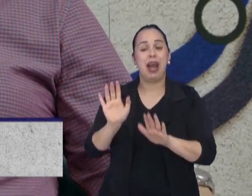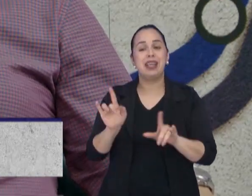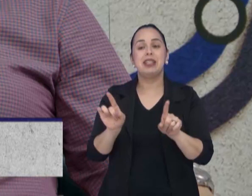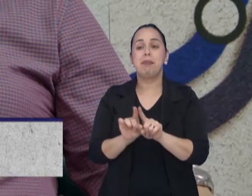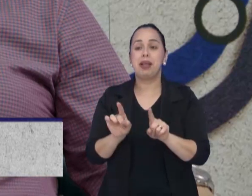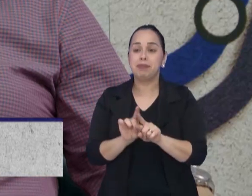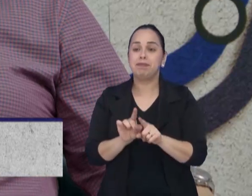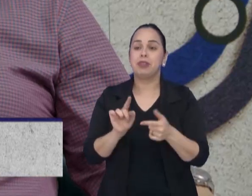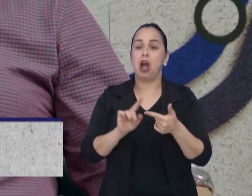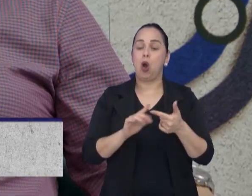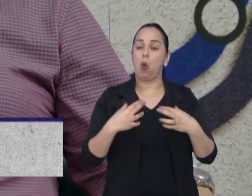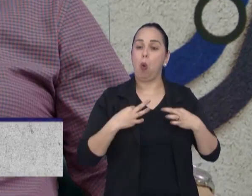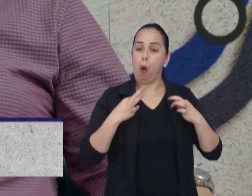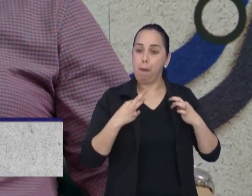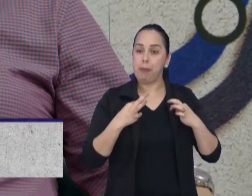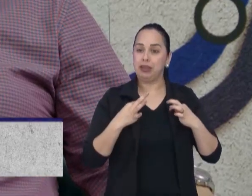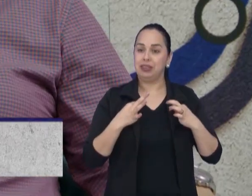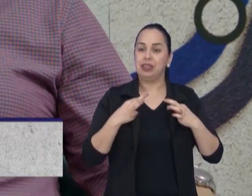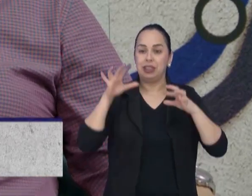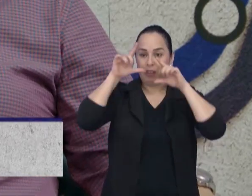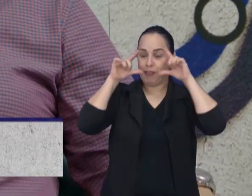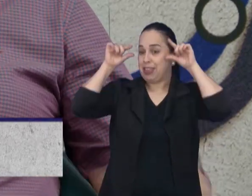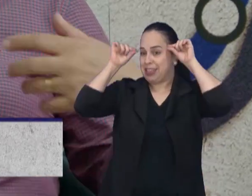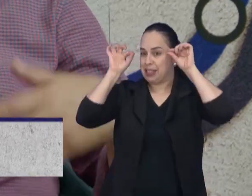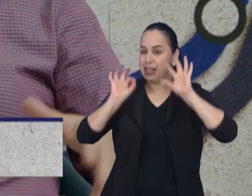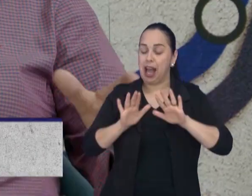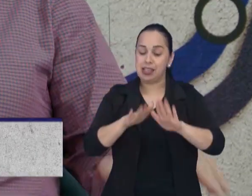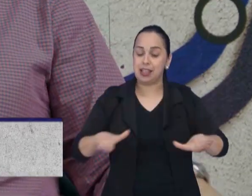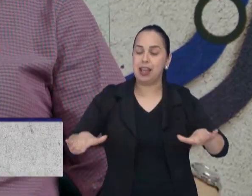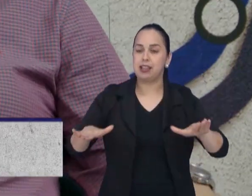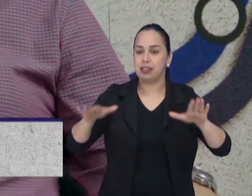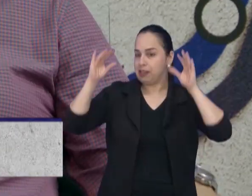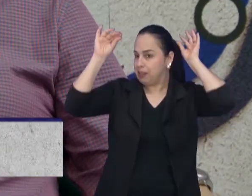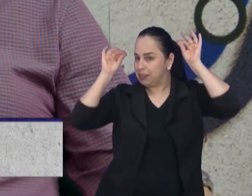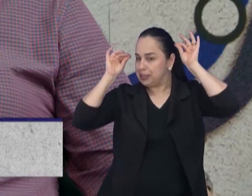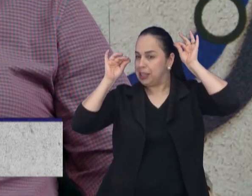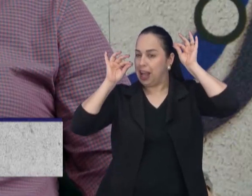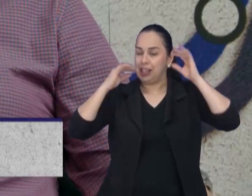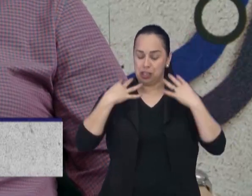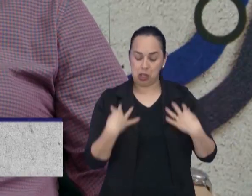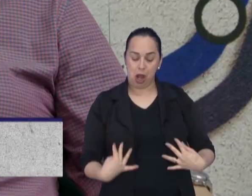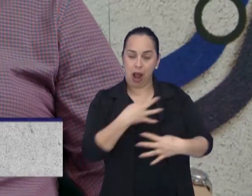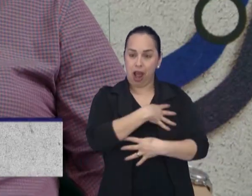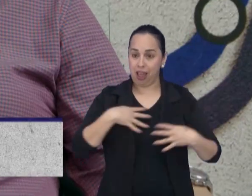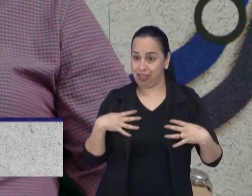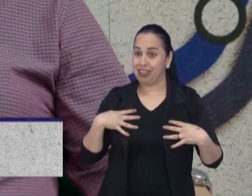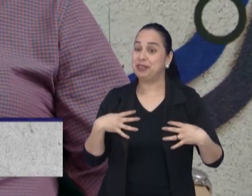também, claro, vestimentas, fantasias, né? As crianças paramentadas com roupas de época,